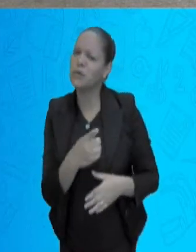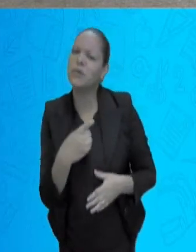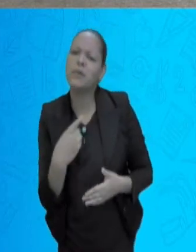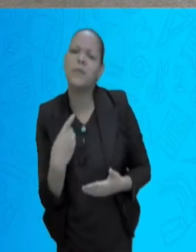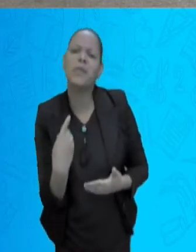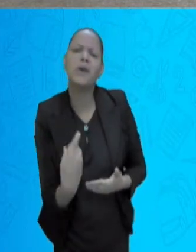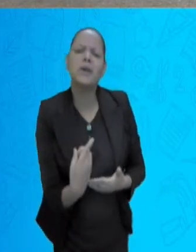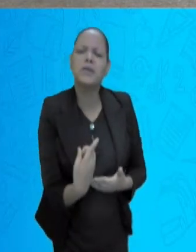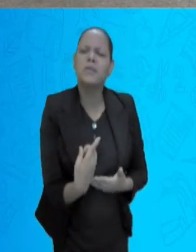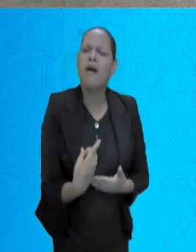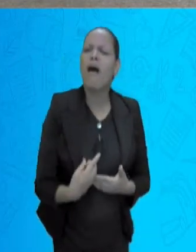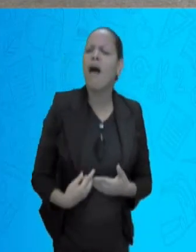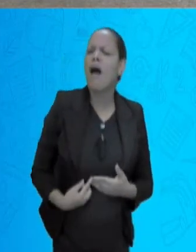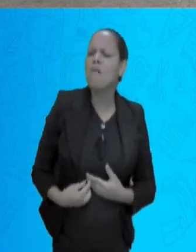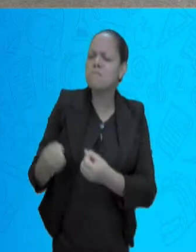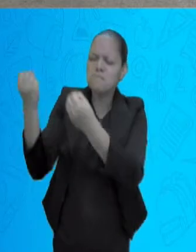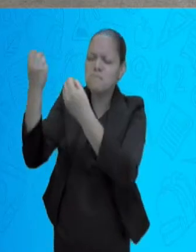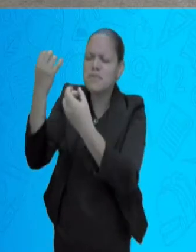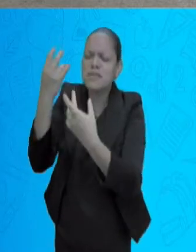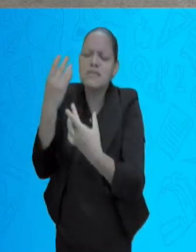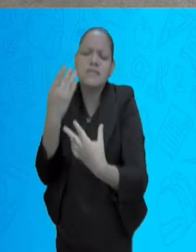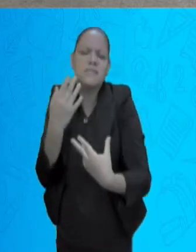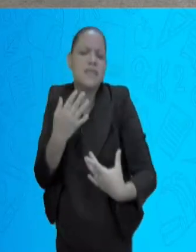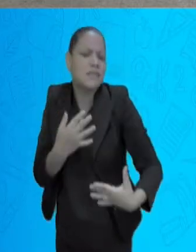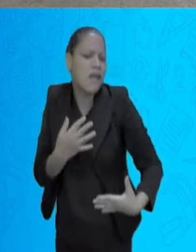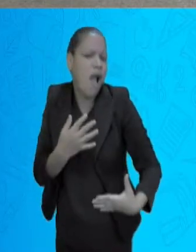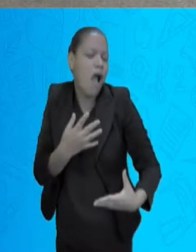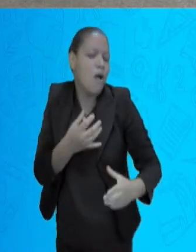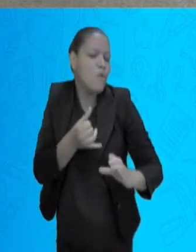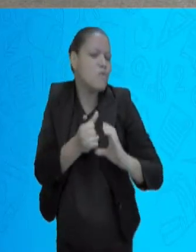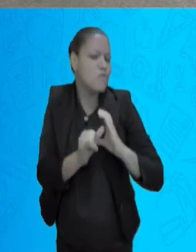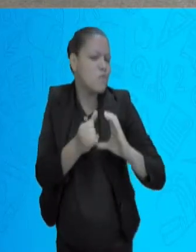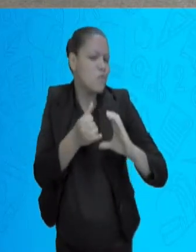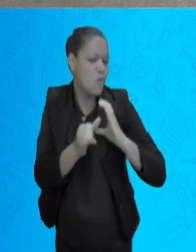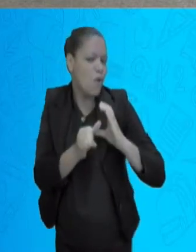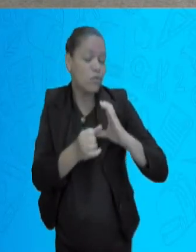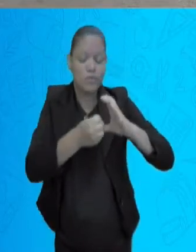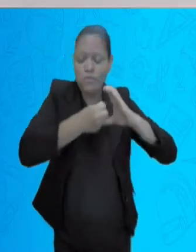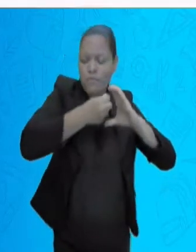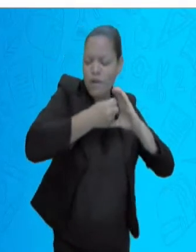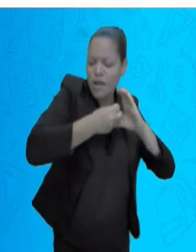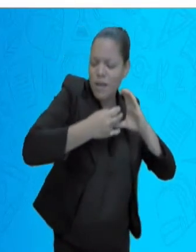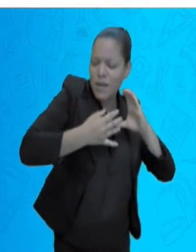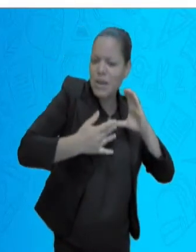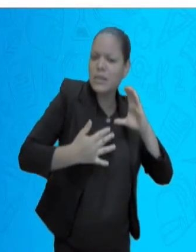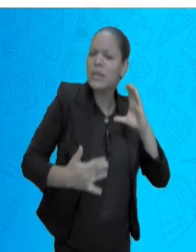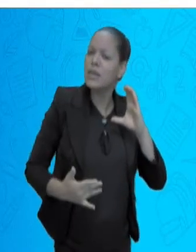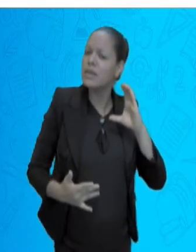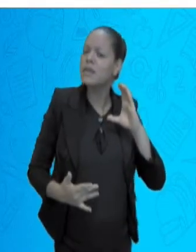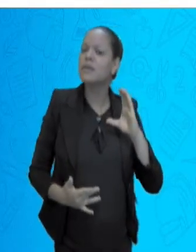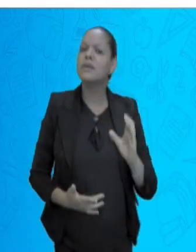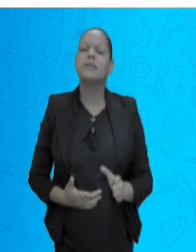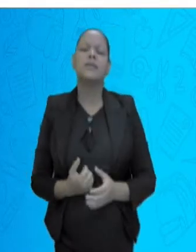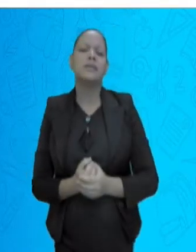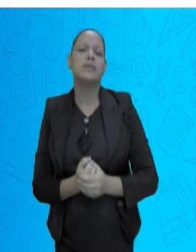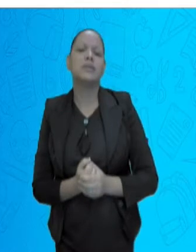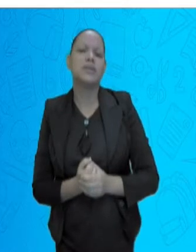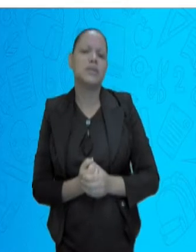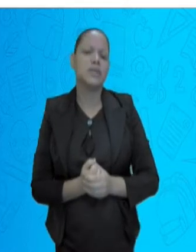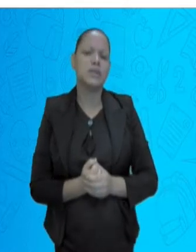agora detalhar o conto. Olha a característica do conto. Narrativa